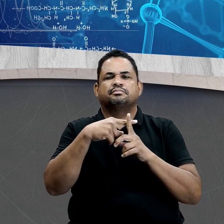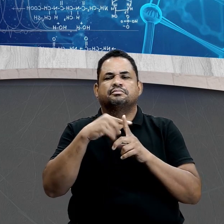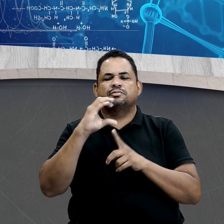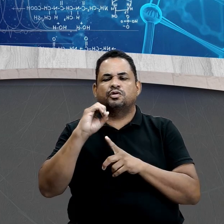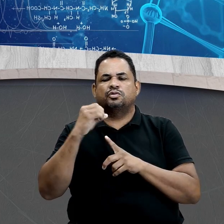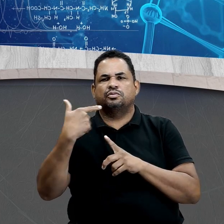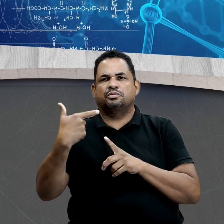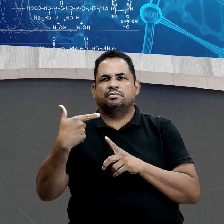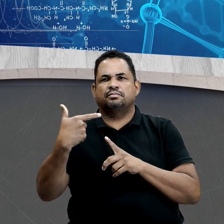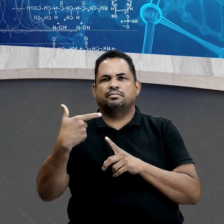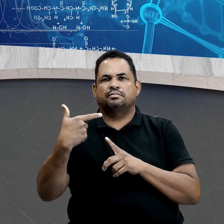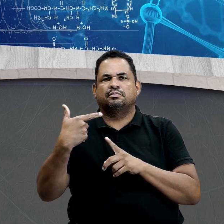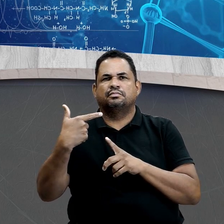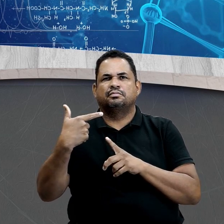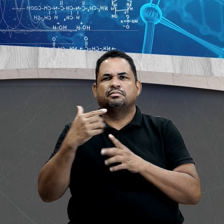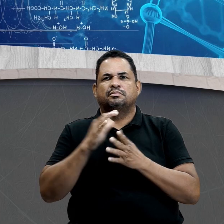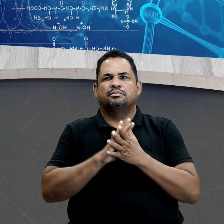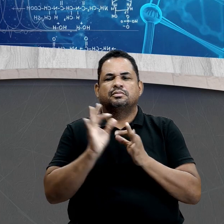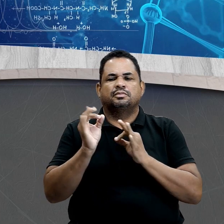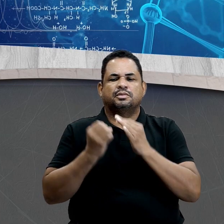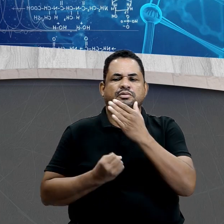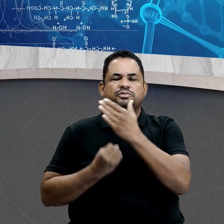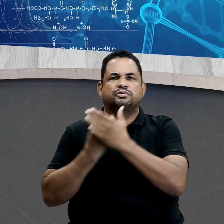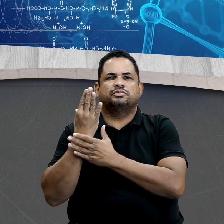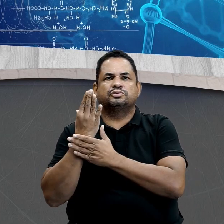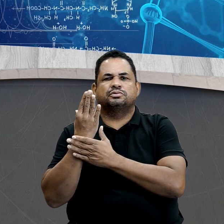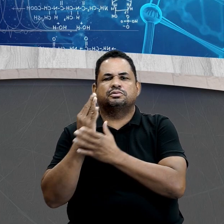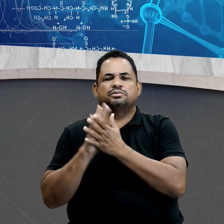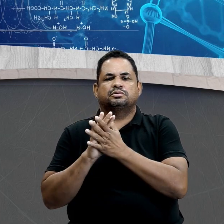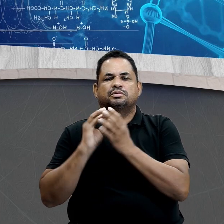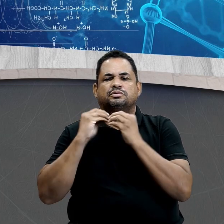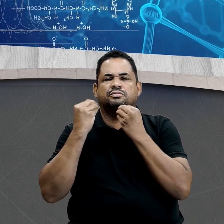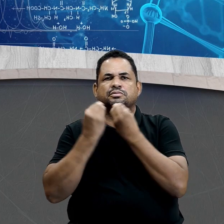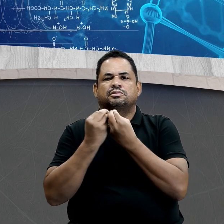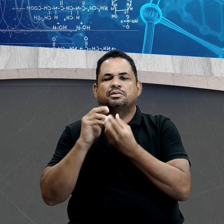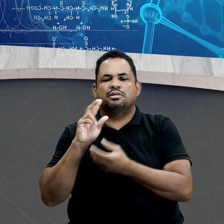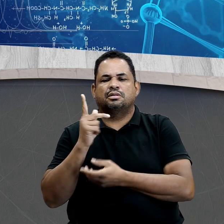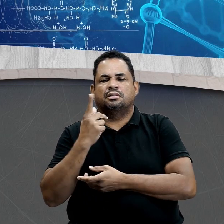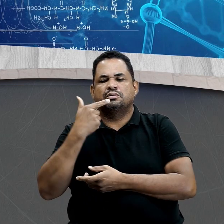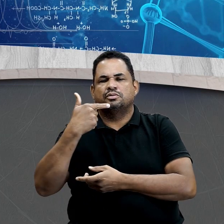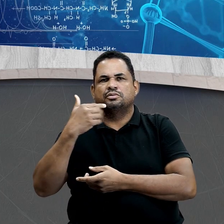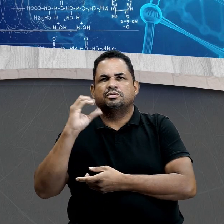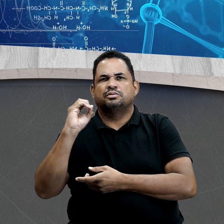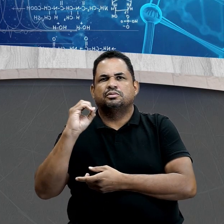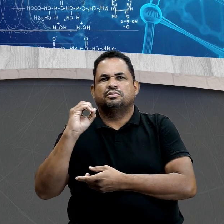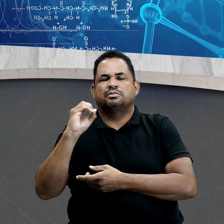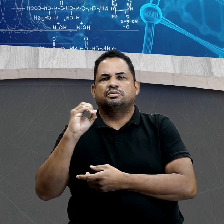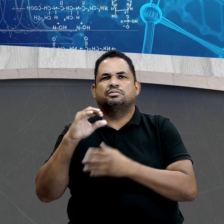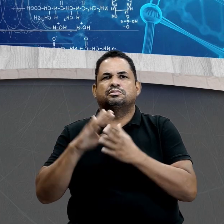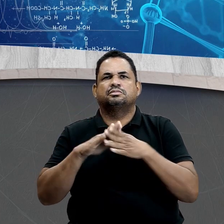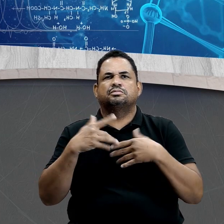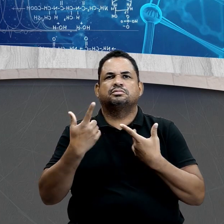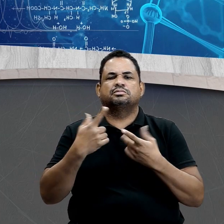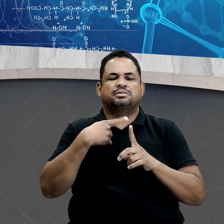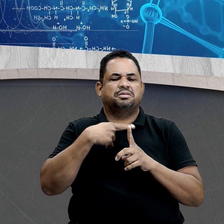O2. Vai formar a substância H2O. Esse mais não é a soma, mas sim